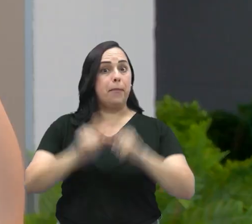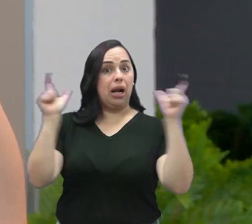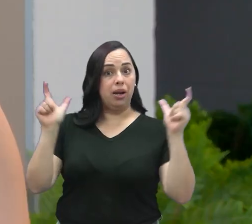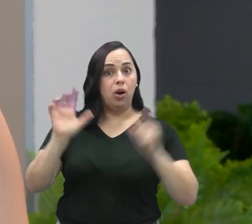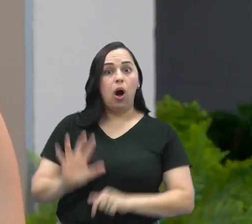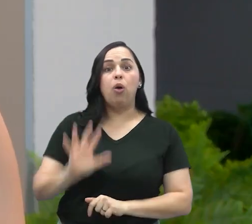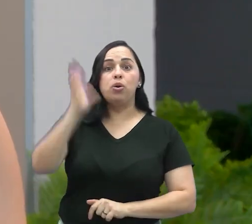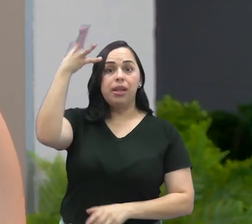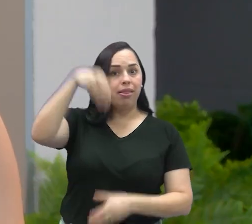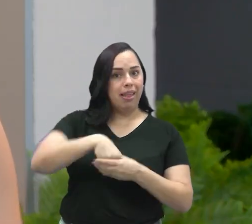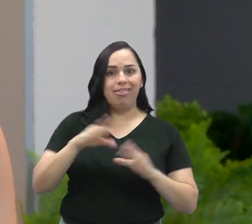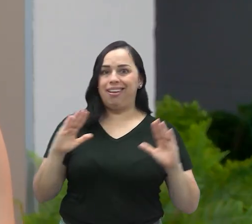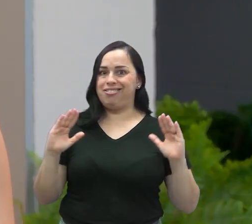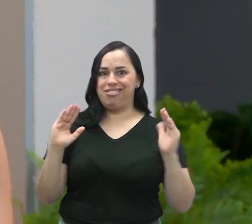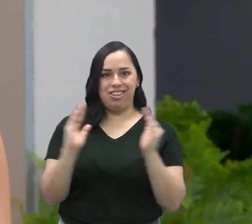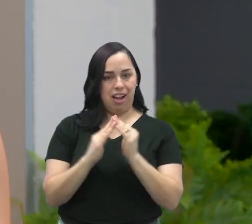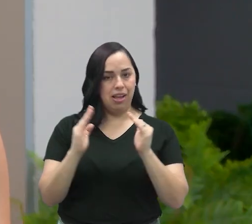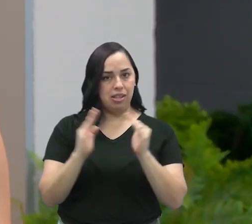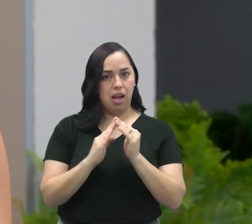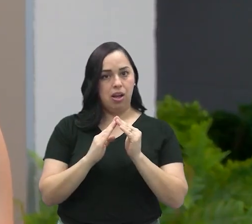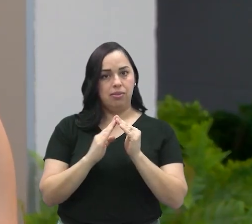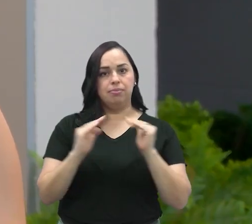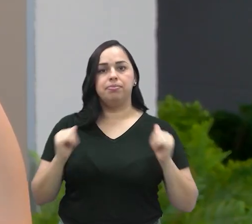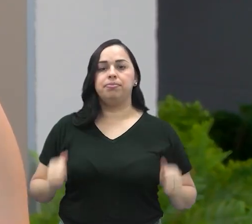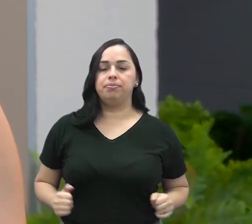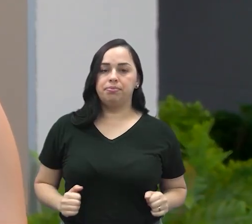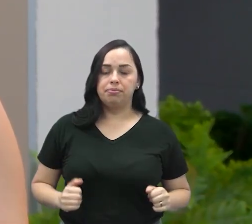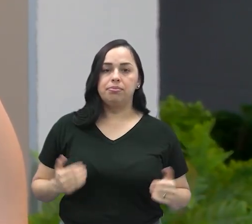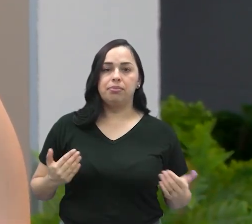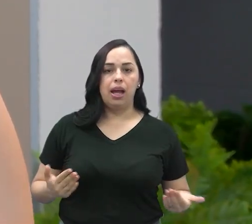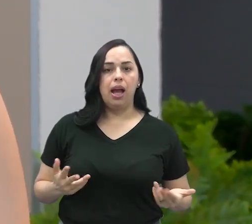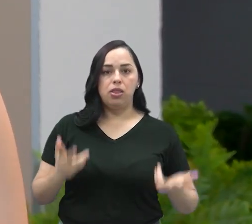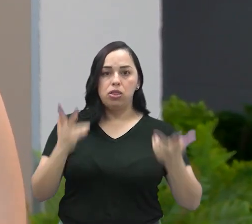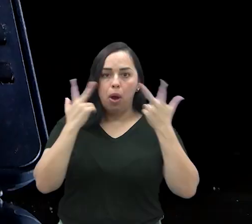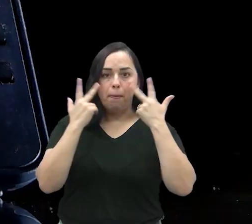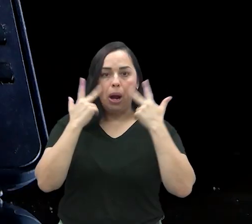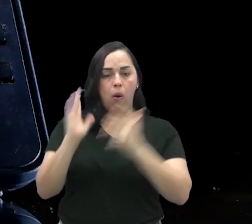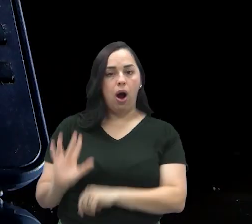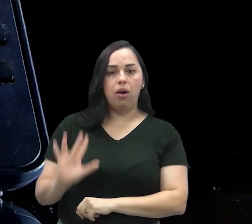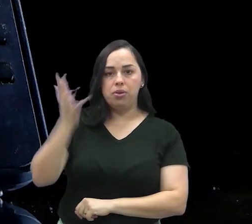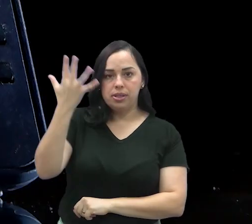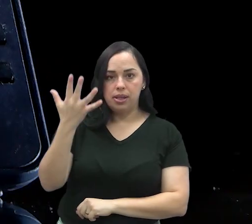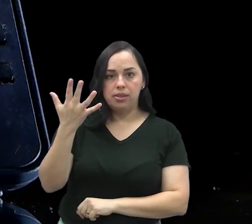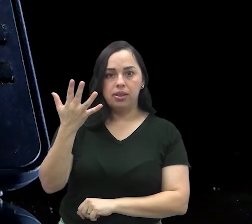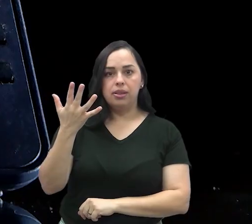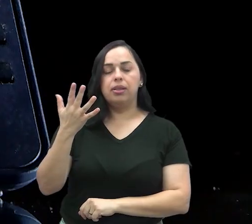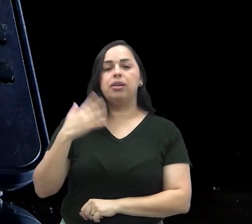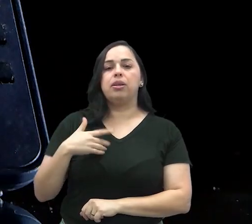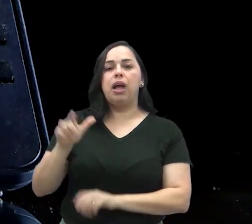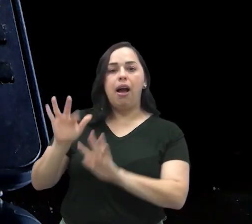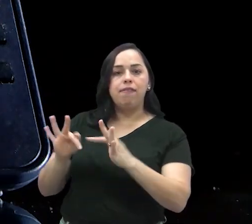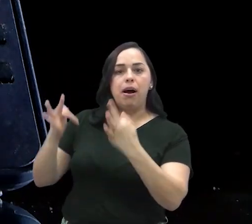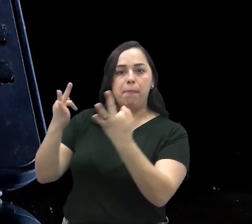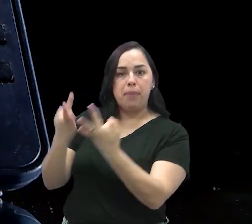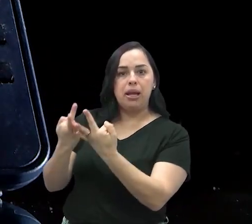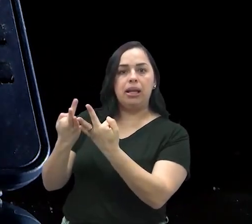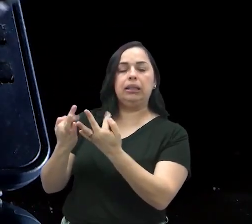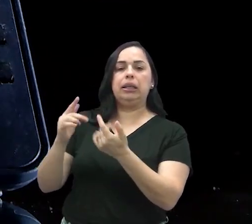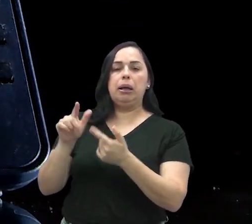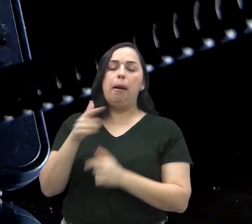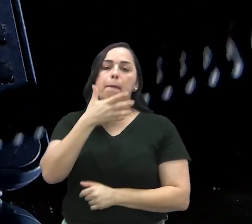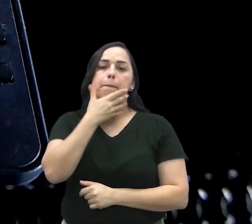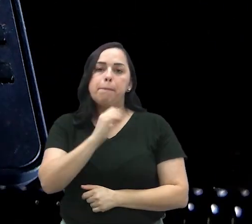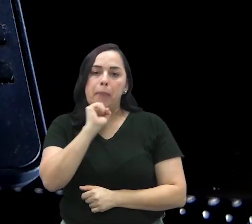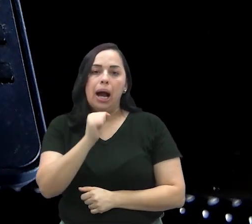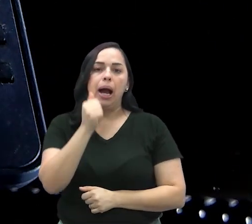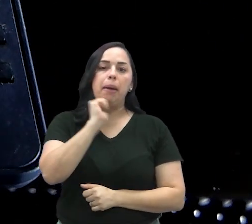dos filhos, de filhas e às vezes de pais e mães também. As violações de direitos com o maior número de